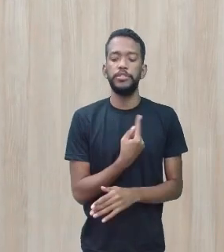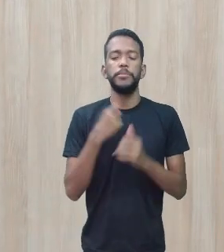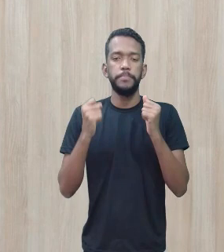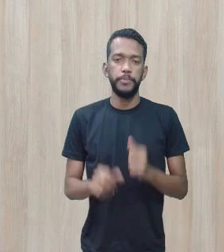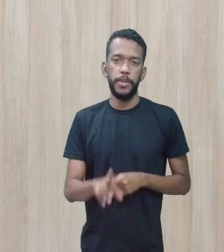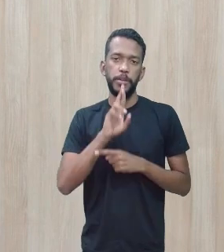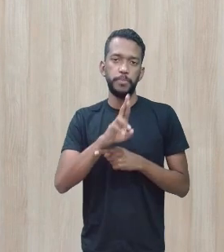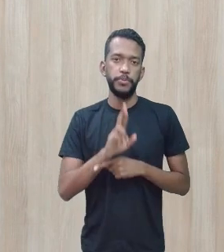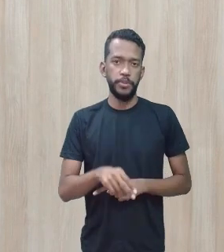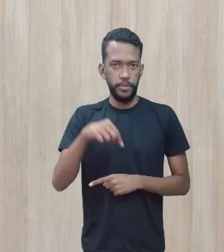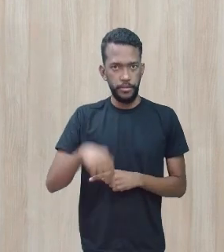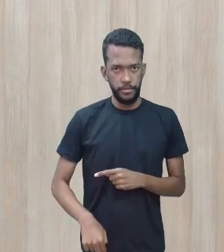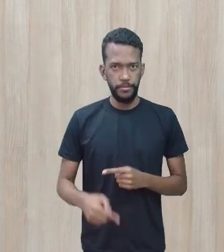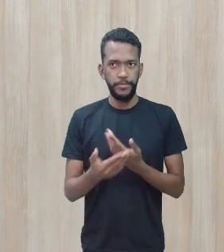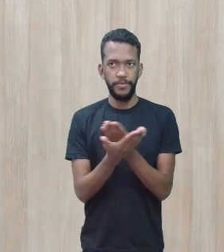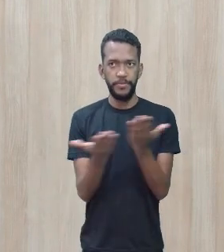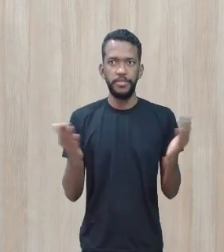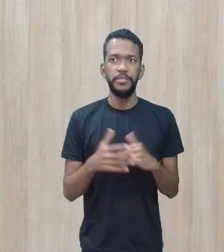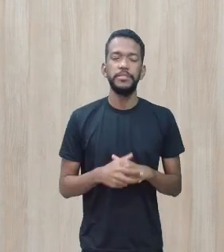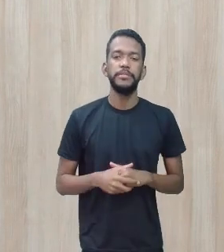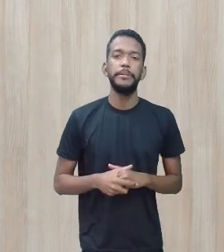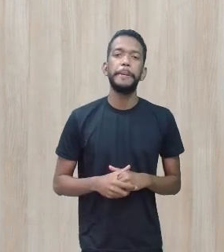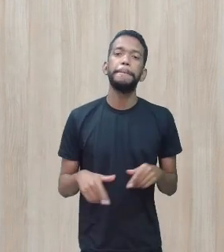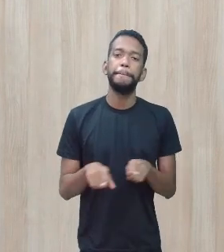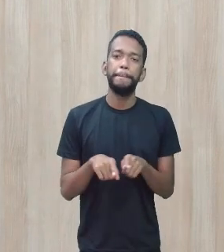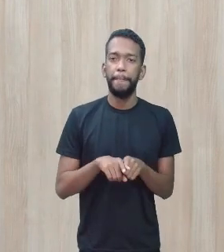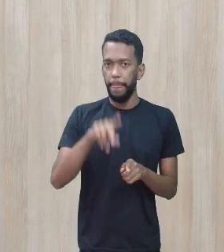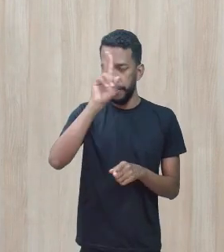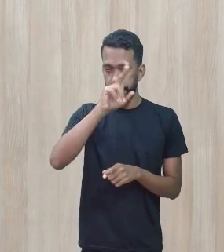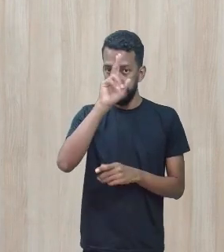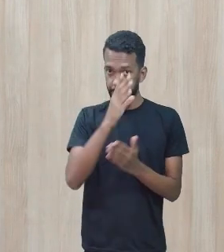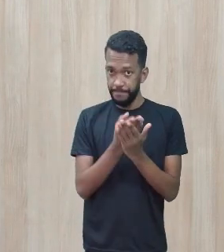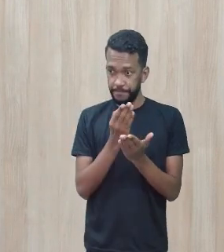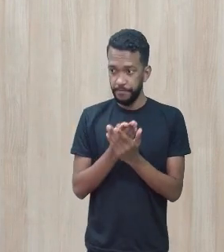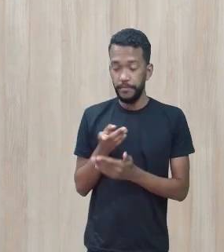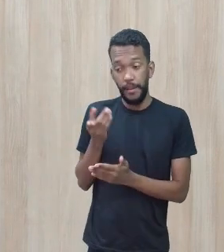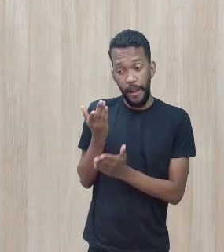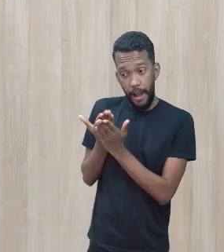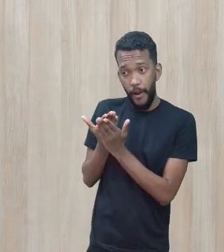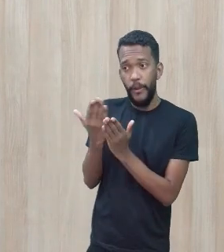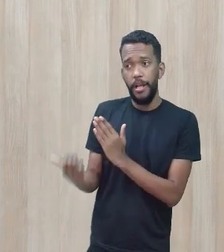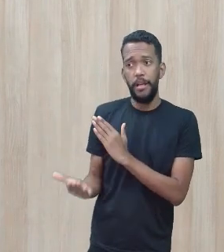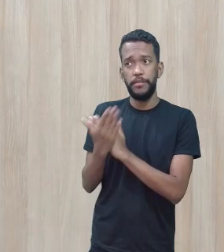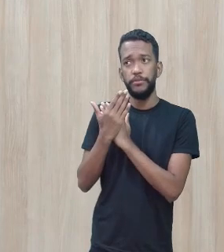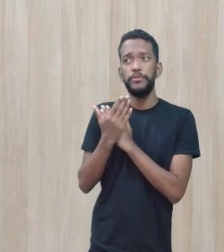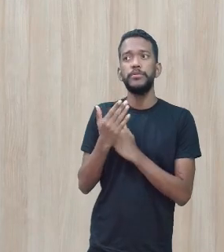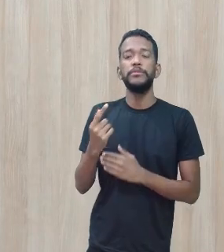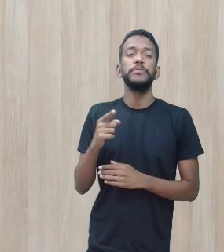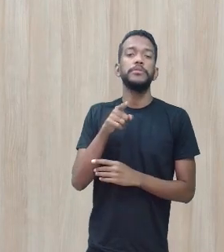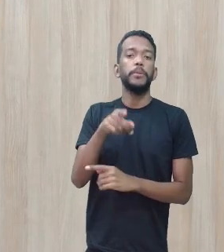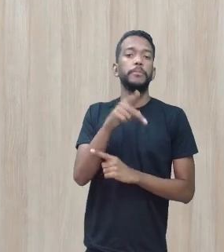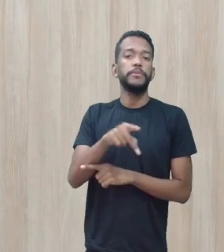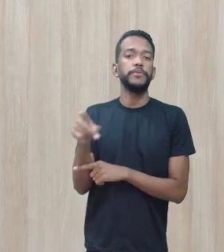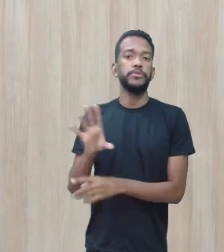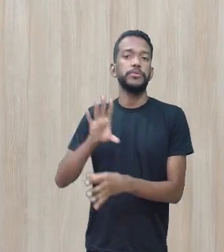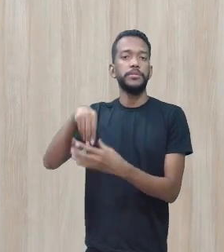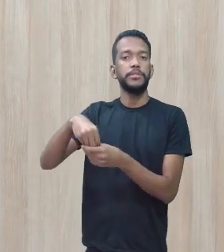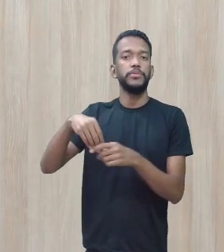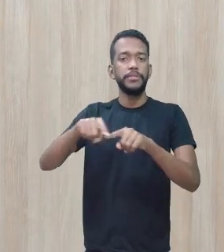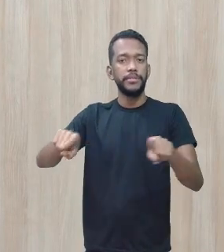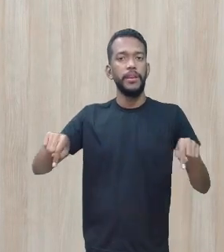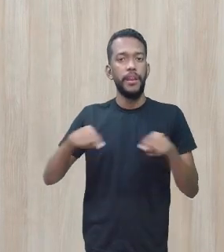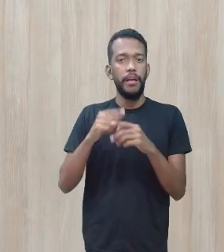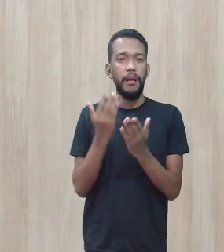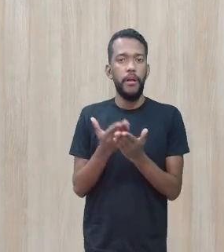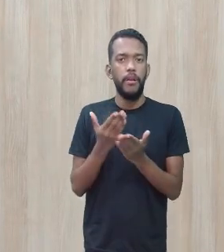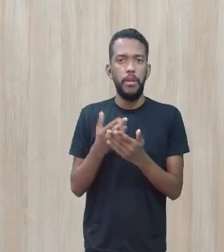responder para vocês. Lembrando que essa aula, ela é uma base, né? Ela ajuda, auxilia ser professor na sala de aula, mas